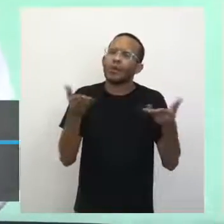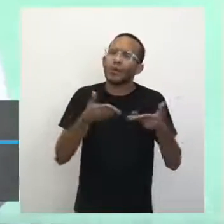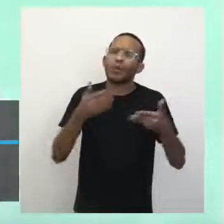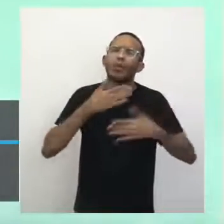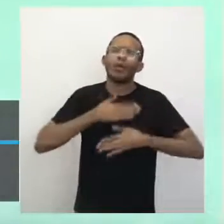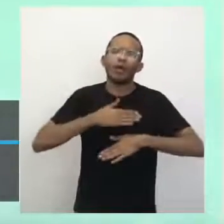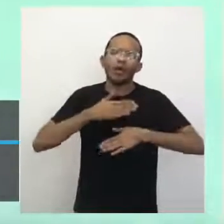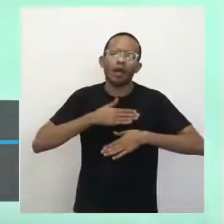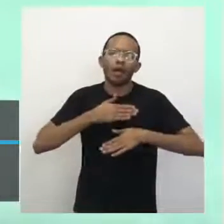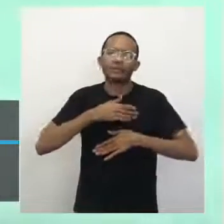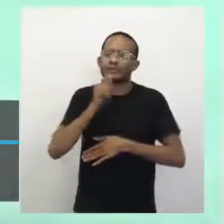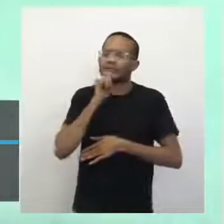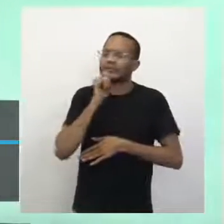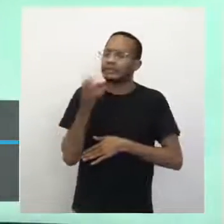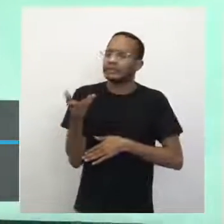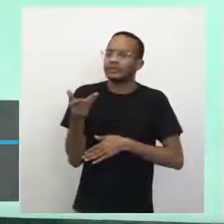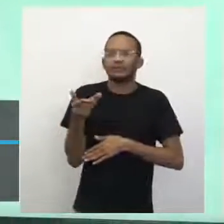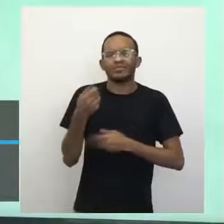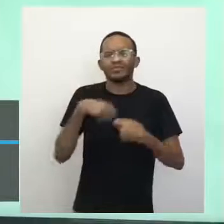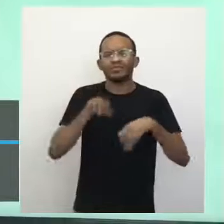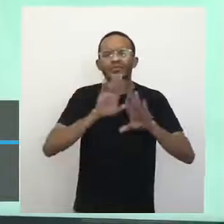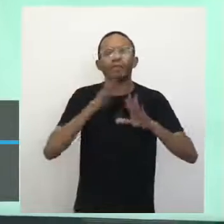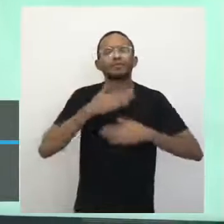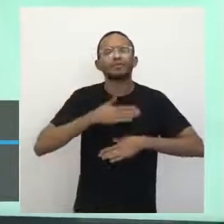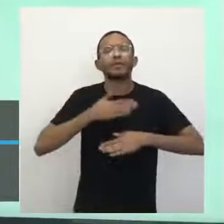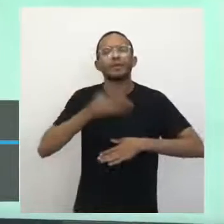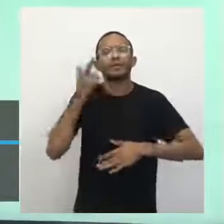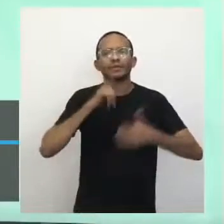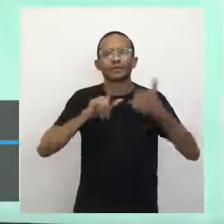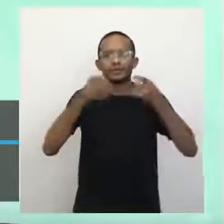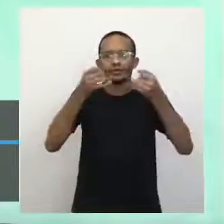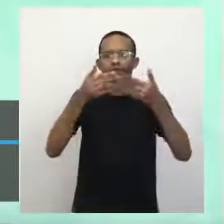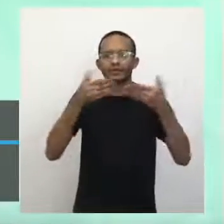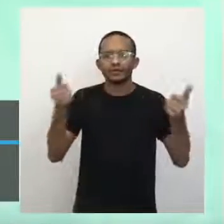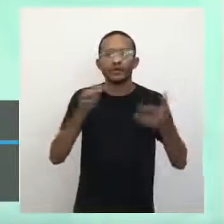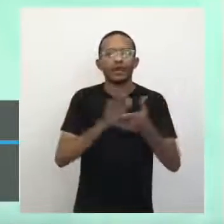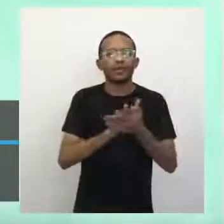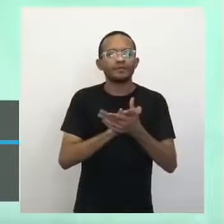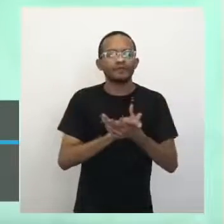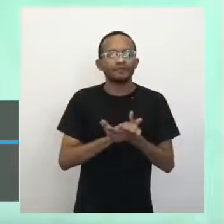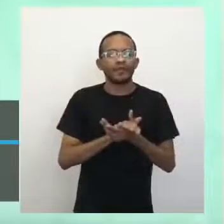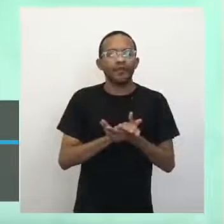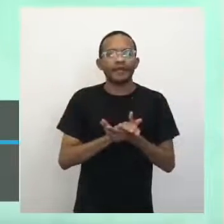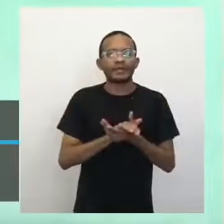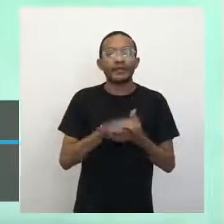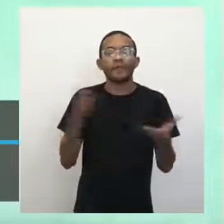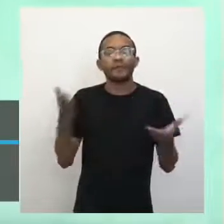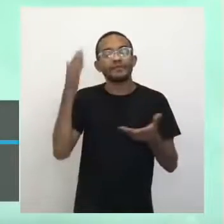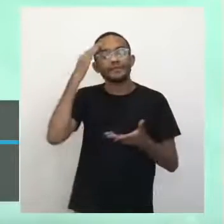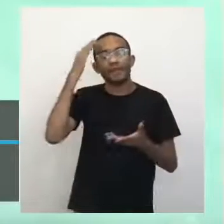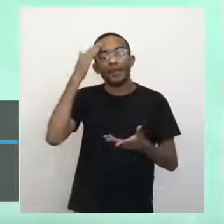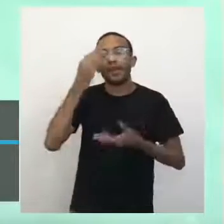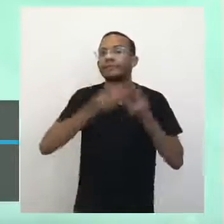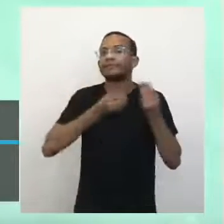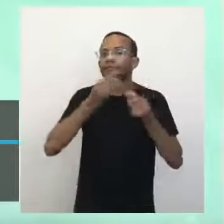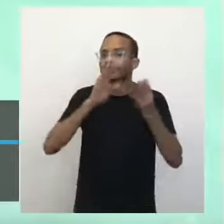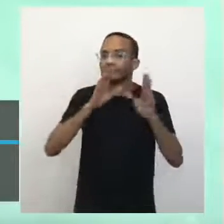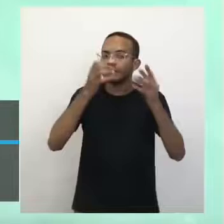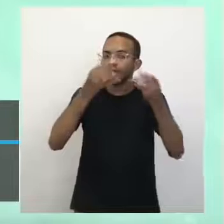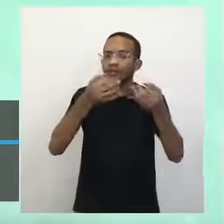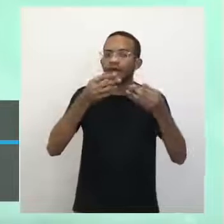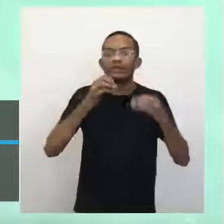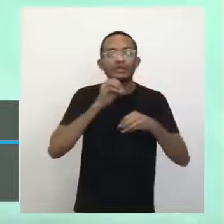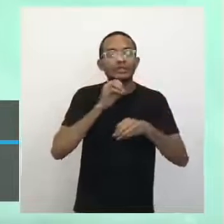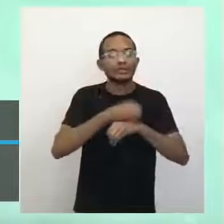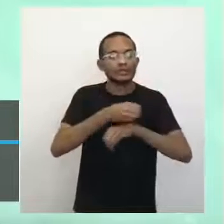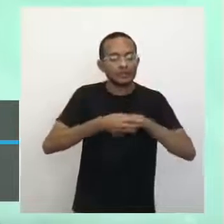acelerar muito, tá bom? Para a gente chegar lá. Muito bem. O que você tem que entender, então? Conforme eu disse, as células do